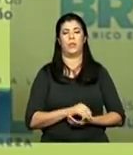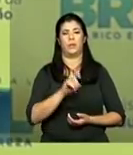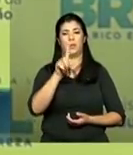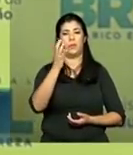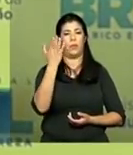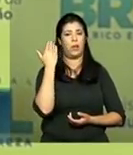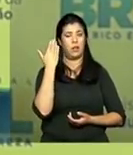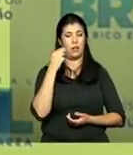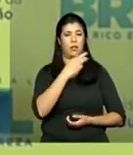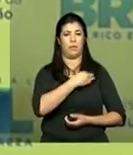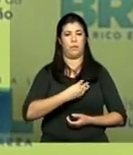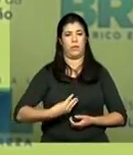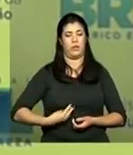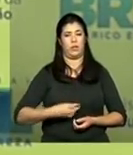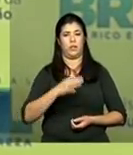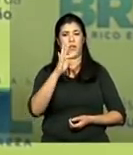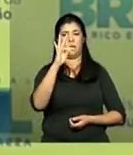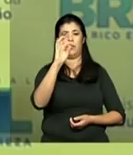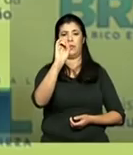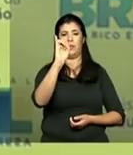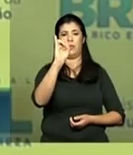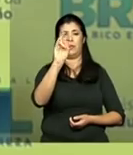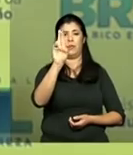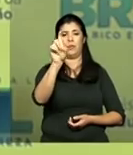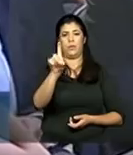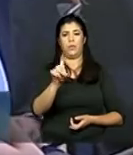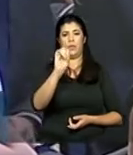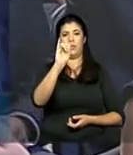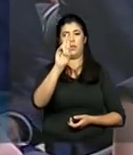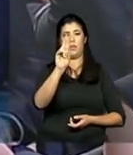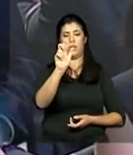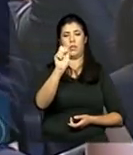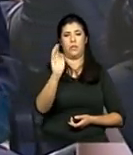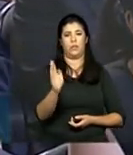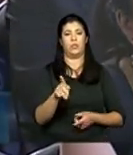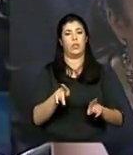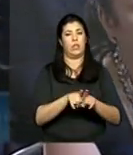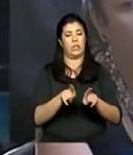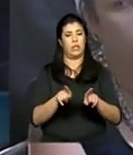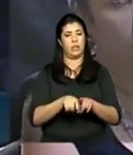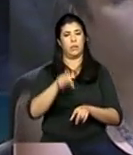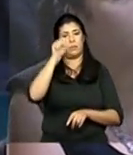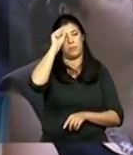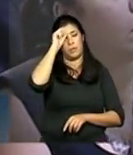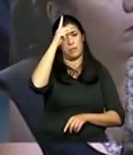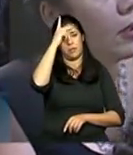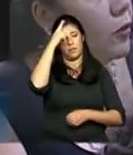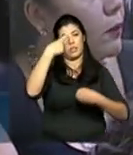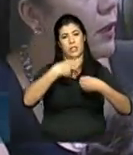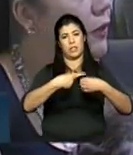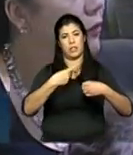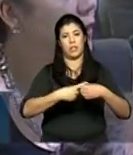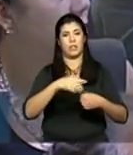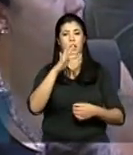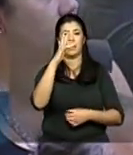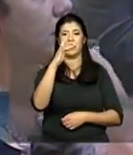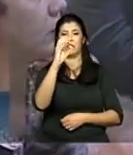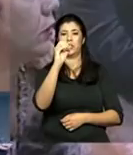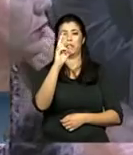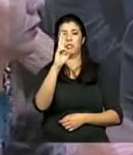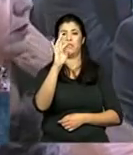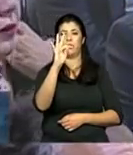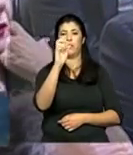ex-ministro Francisco Teixeira, meu caro prefeito de Fortaleza, em nome de quem